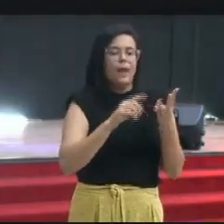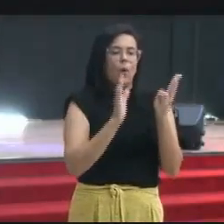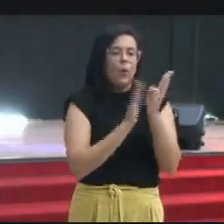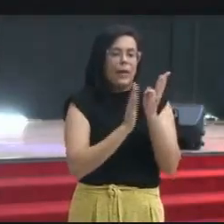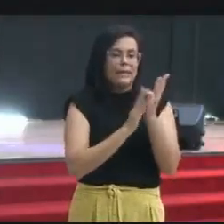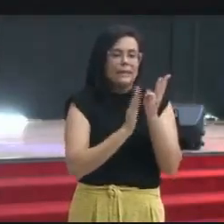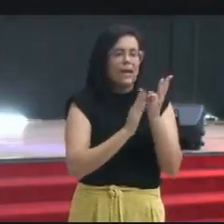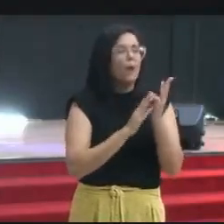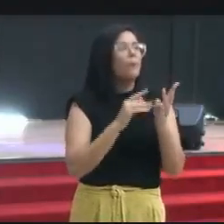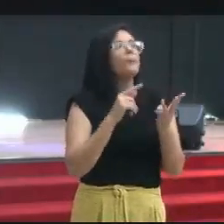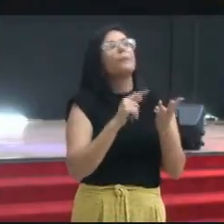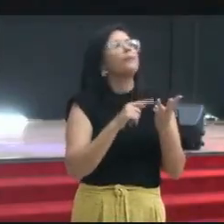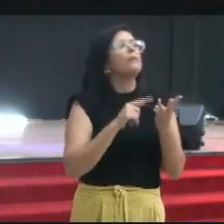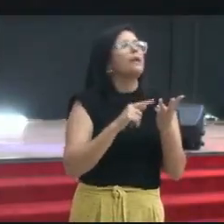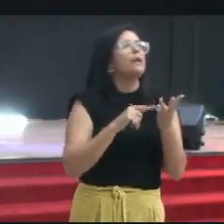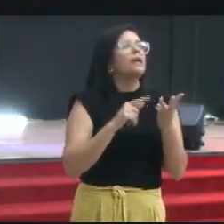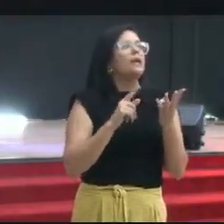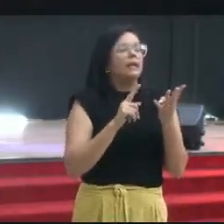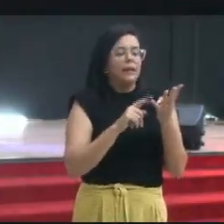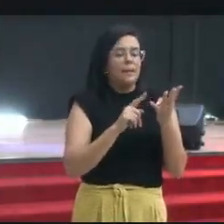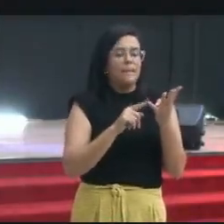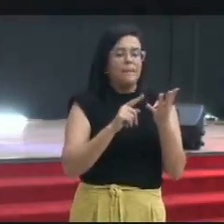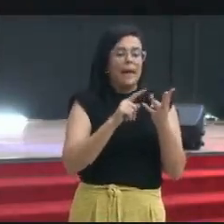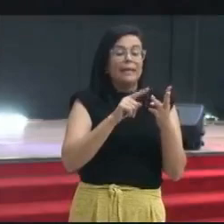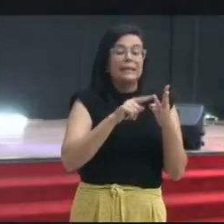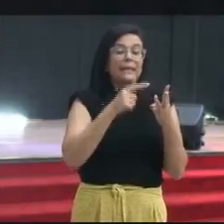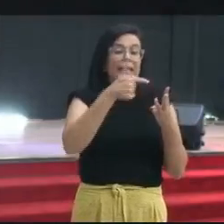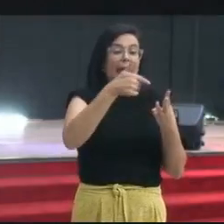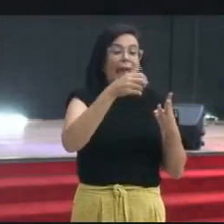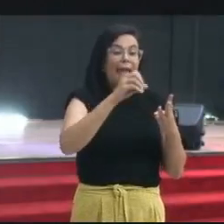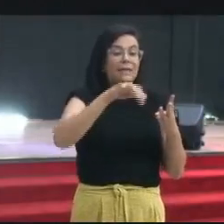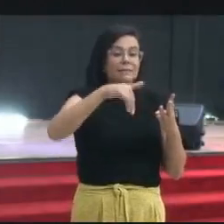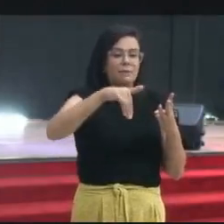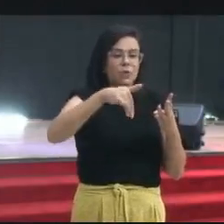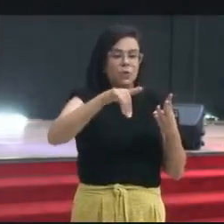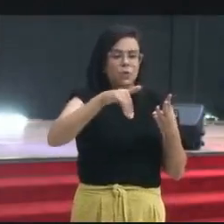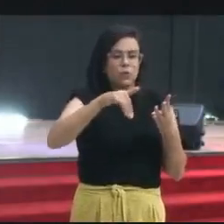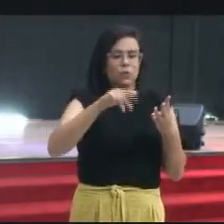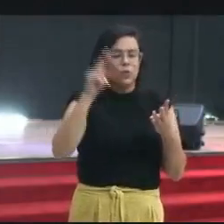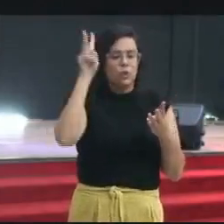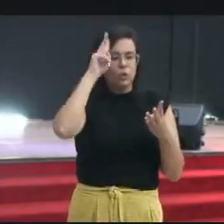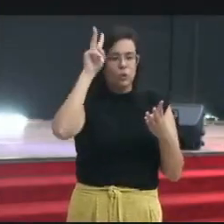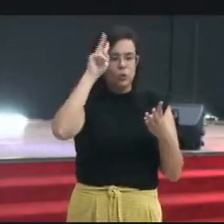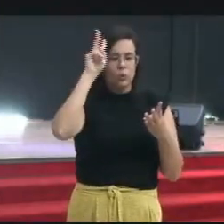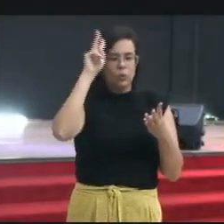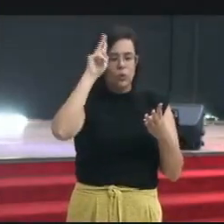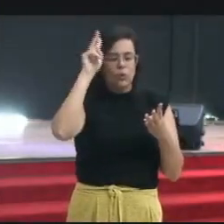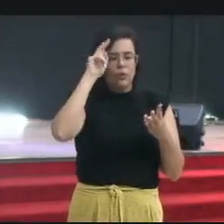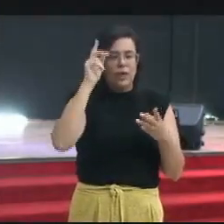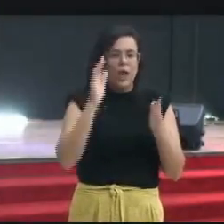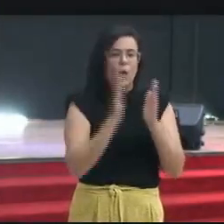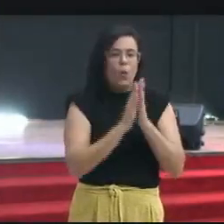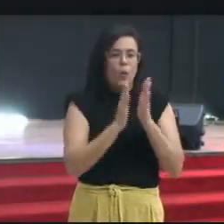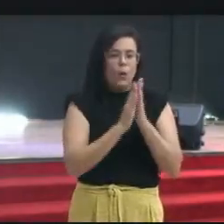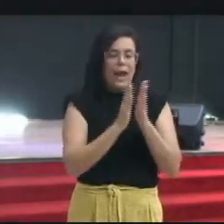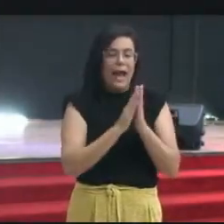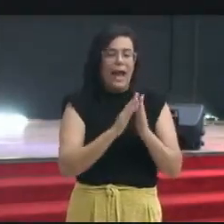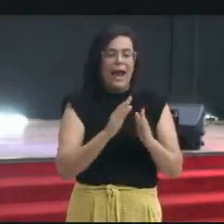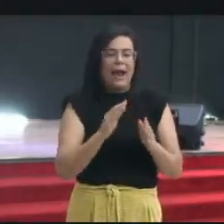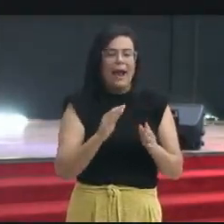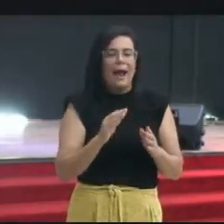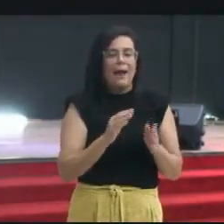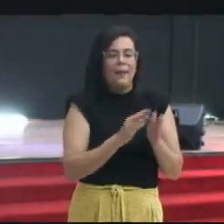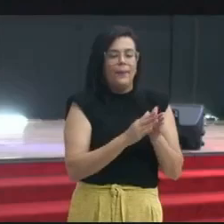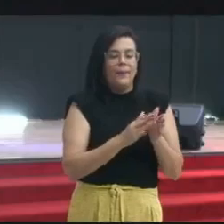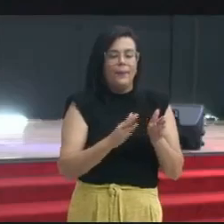necessidade, no mínimo 10 minutos. 10 minutos. Toda segunda-feira, vamos começar amanhã. O horário você